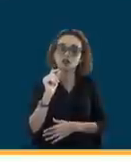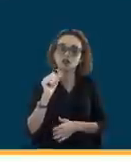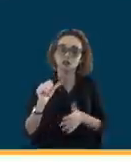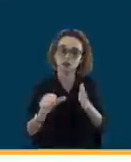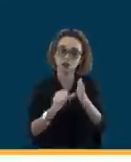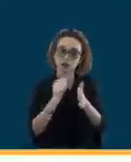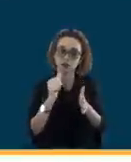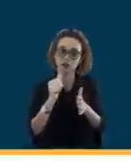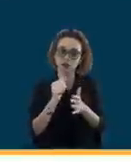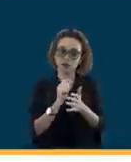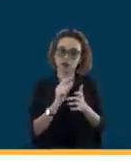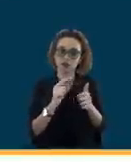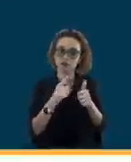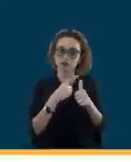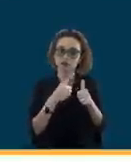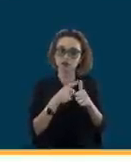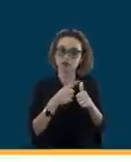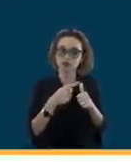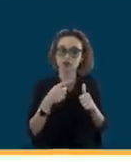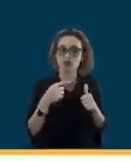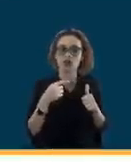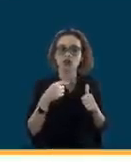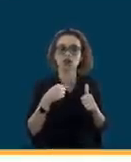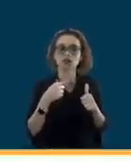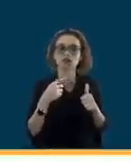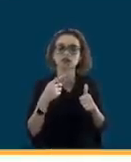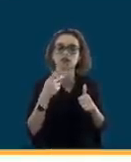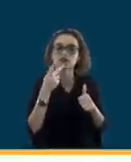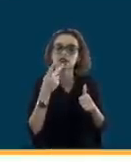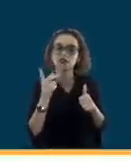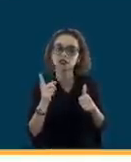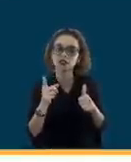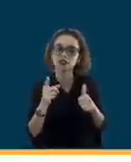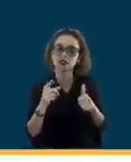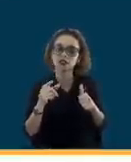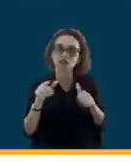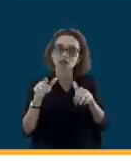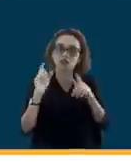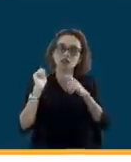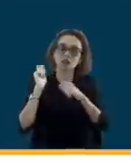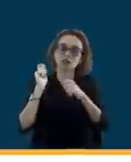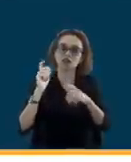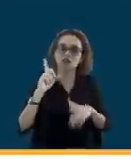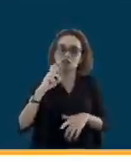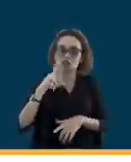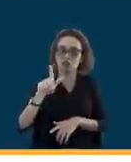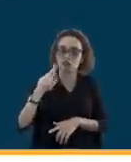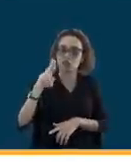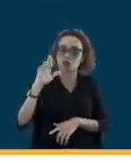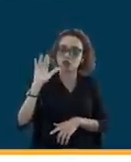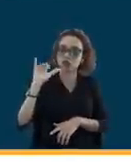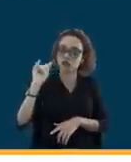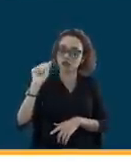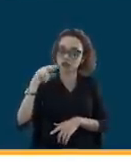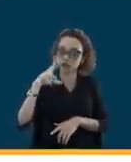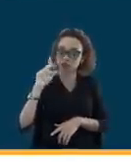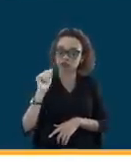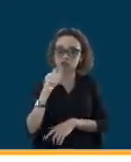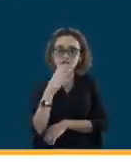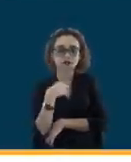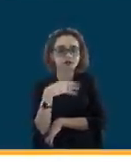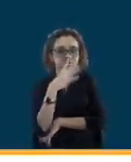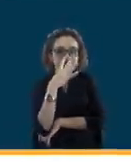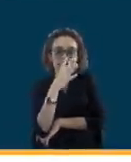ouviram eu mencionar essa manifestação da Luciana, uma coisa admirável,